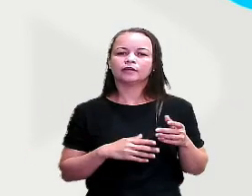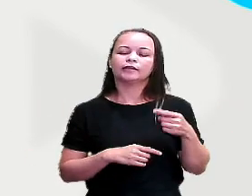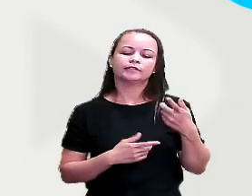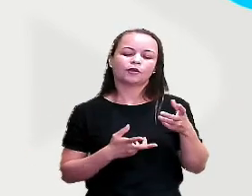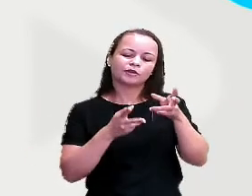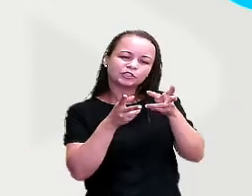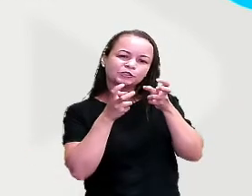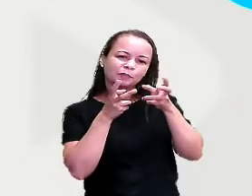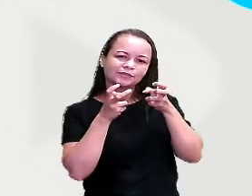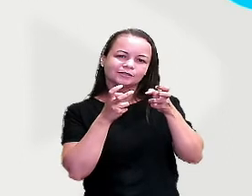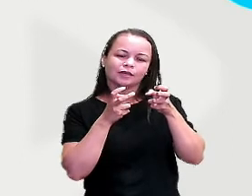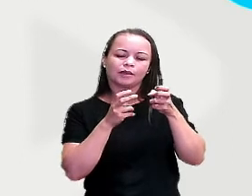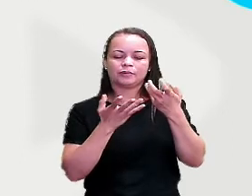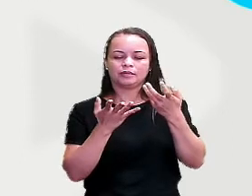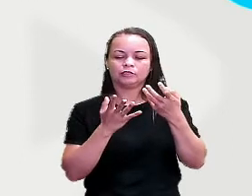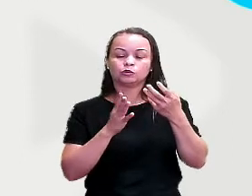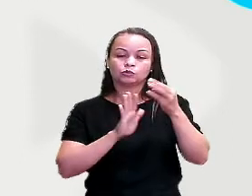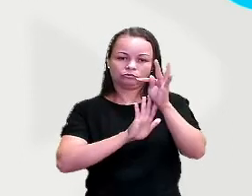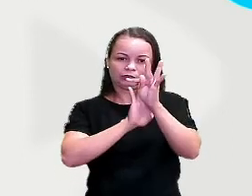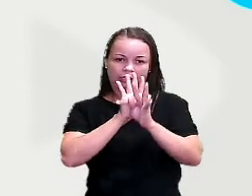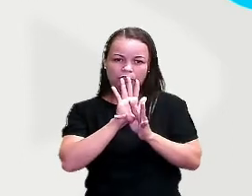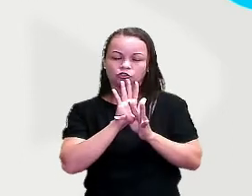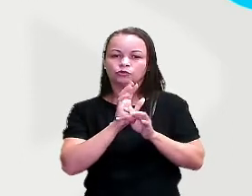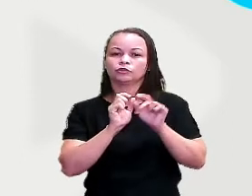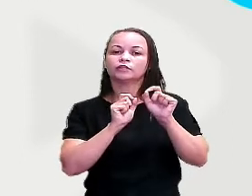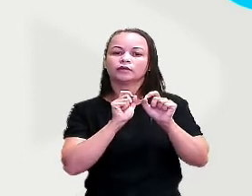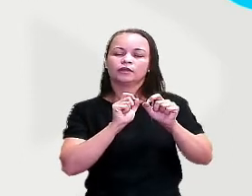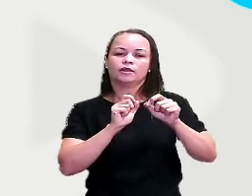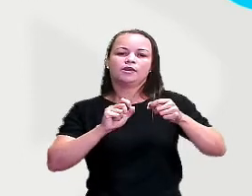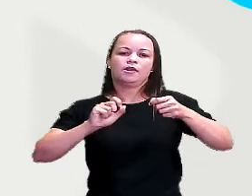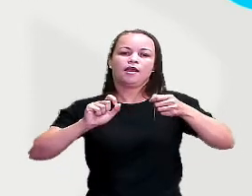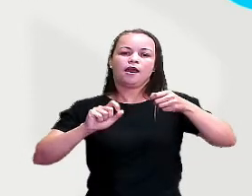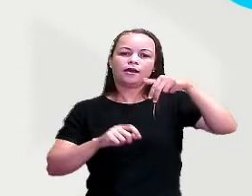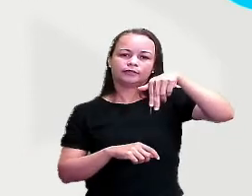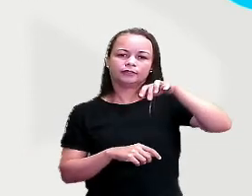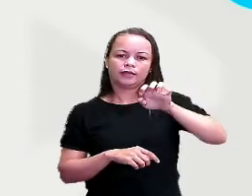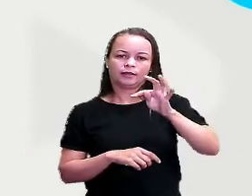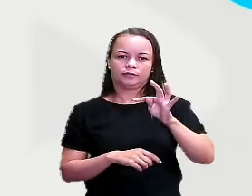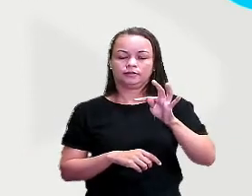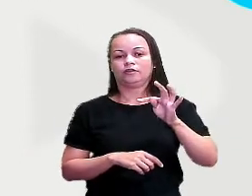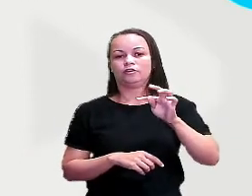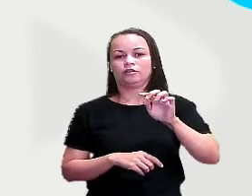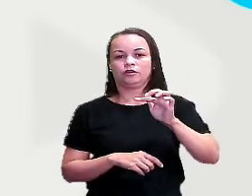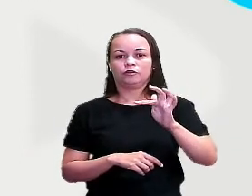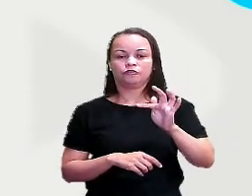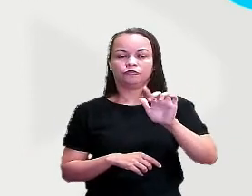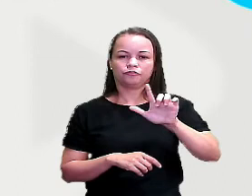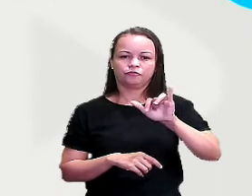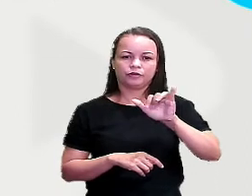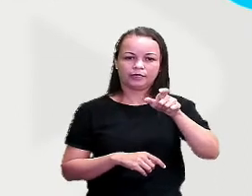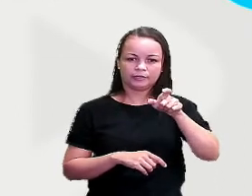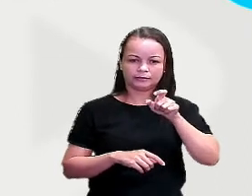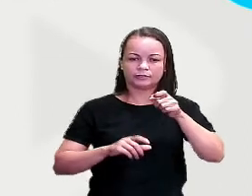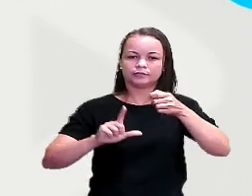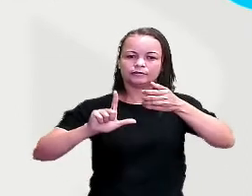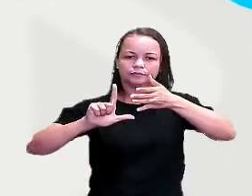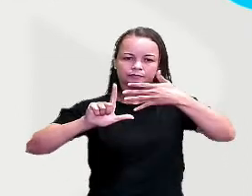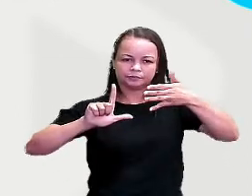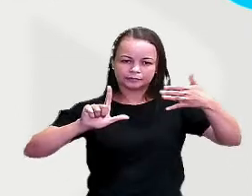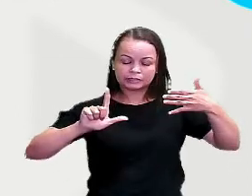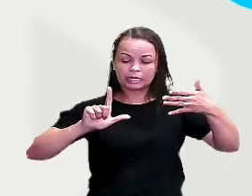né, que a Netflix não quer mais estar associando assistir continuamente diversas séries com